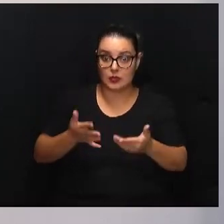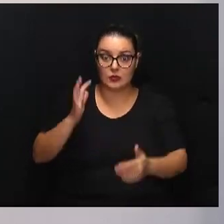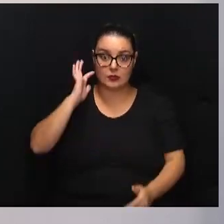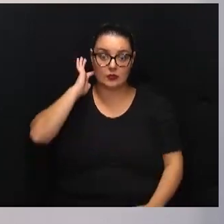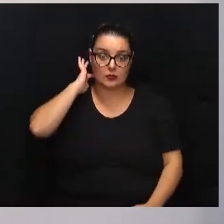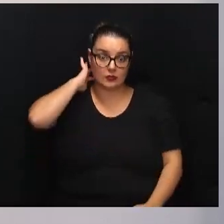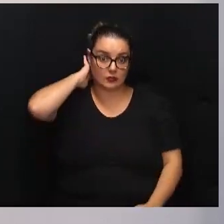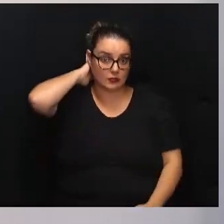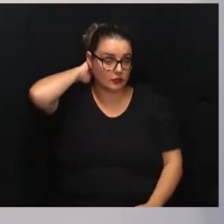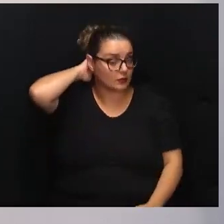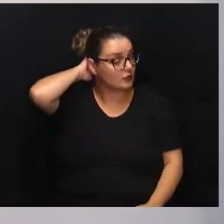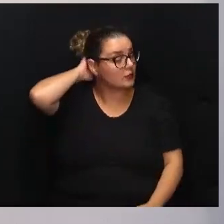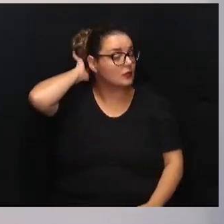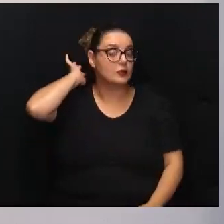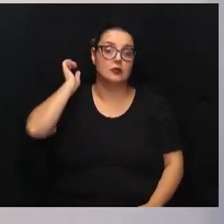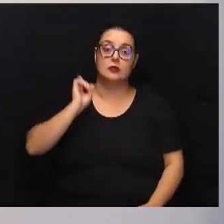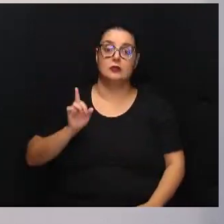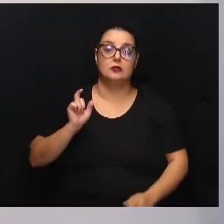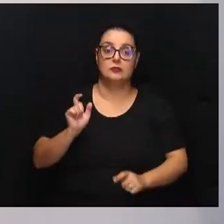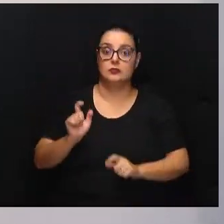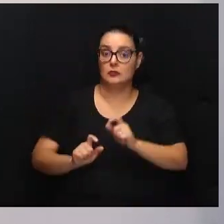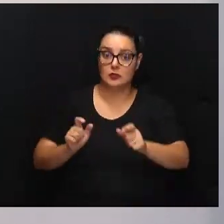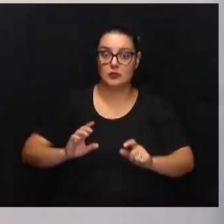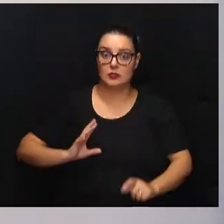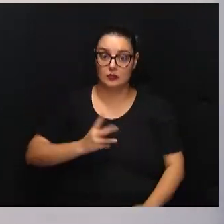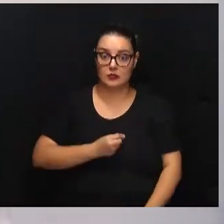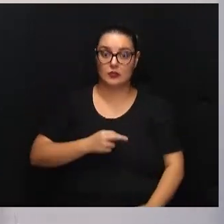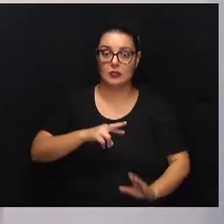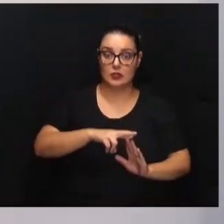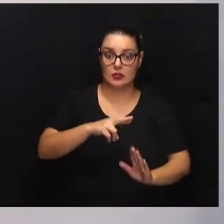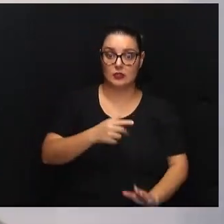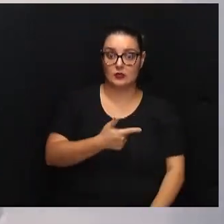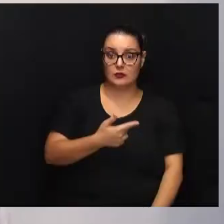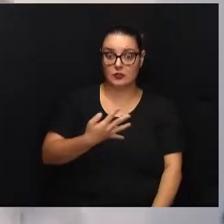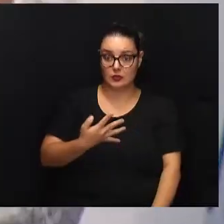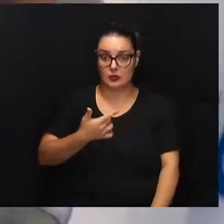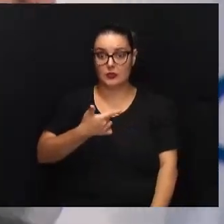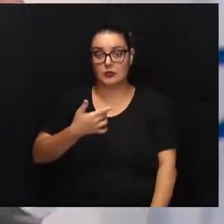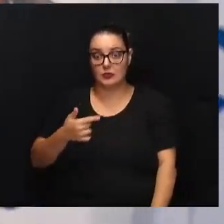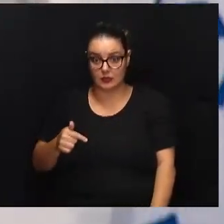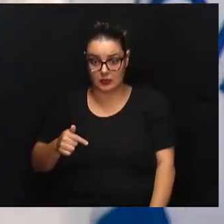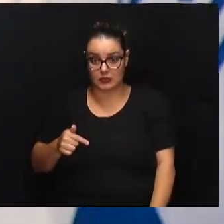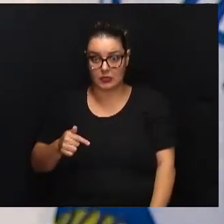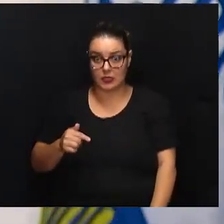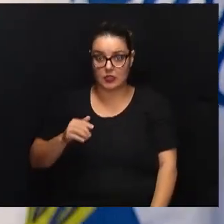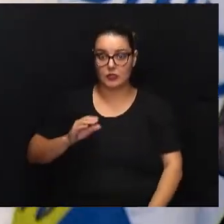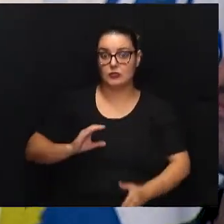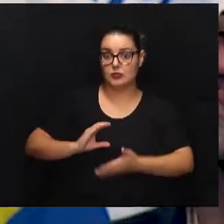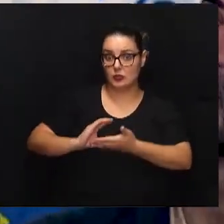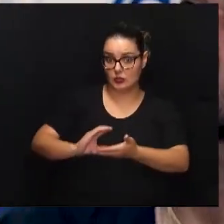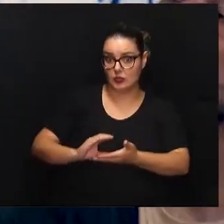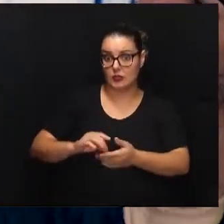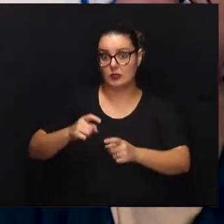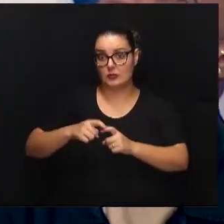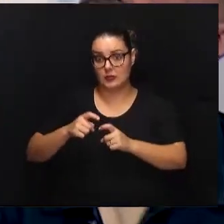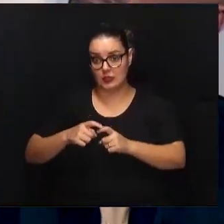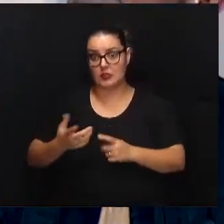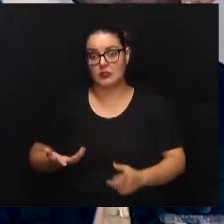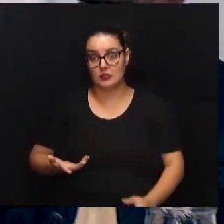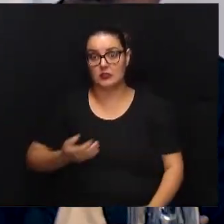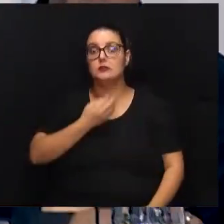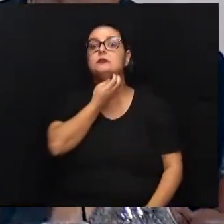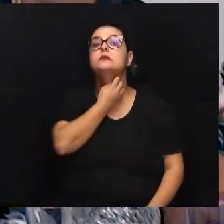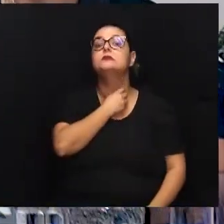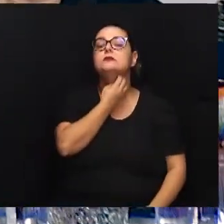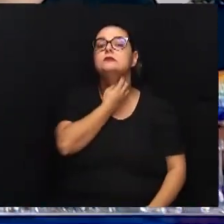Resolução 2427 de 2025 do Conselho Federal de Medicina, além, obviamente, de atentar contra a vida de crianças e adolescentes trans, ela